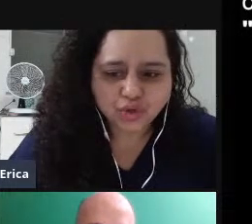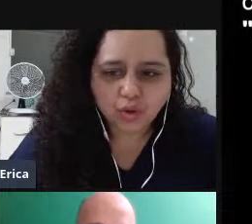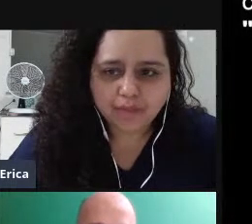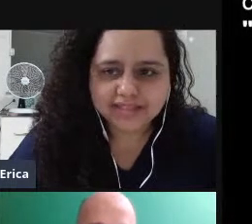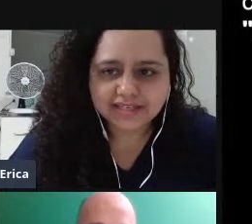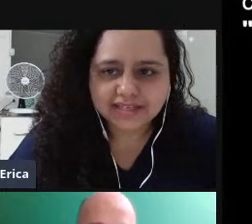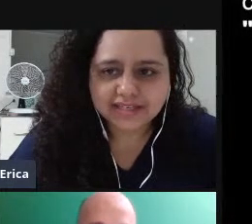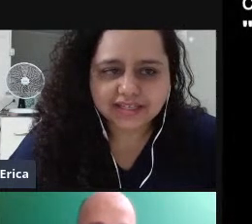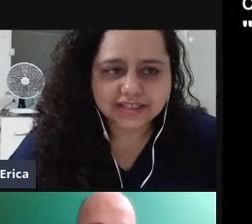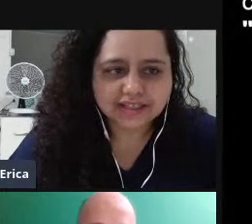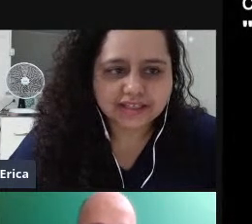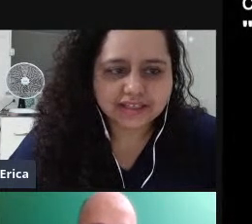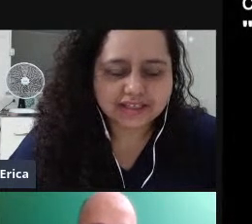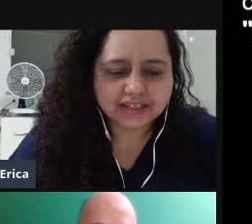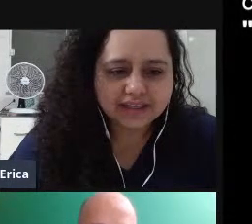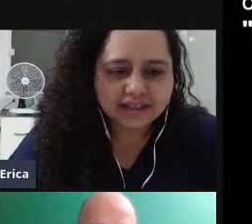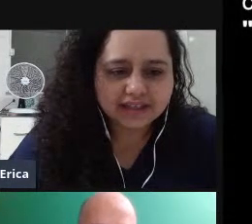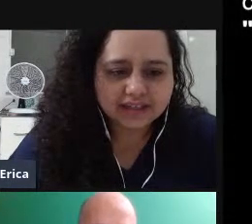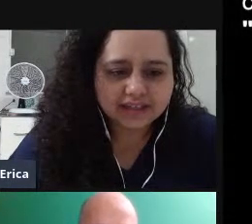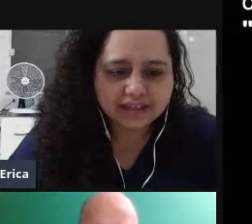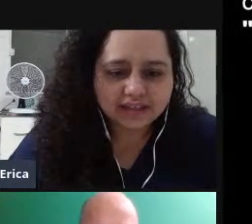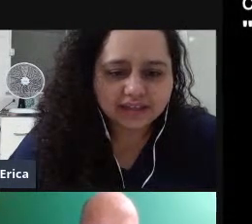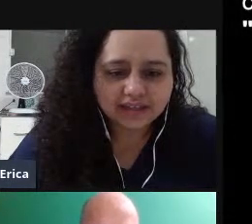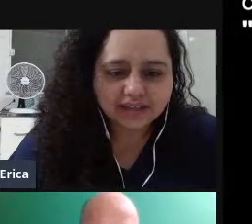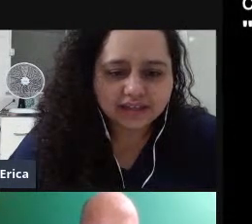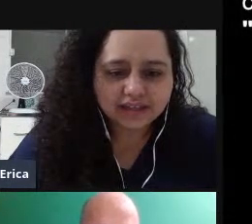Aí a gente começa aqui.